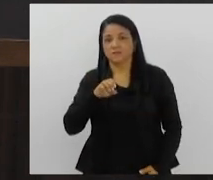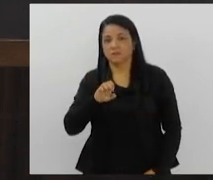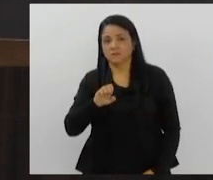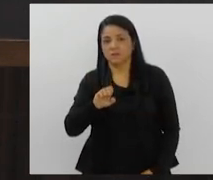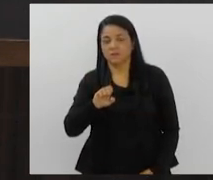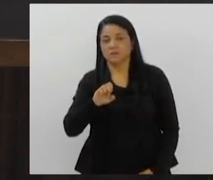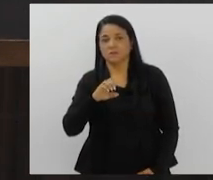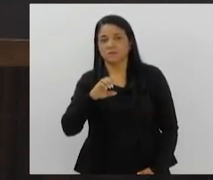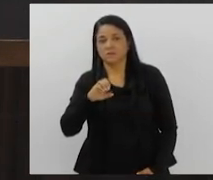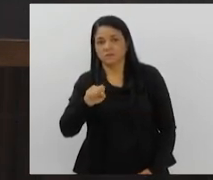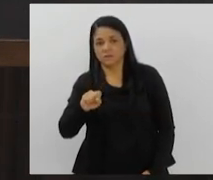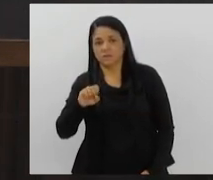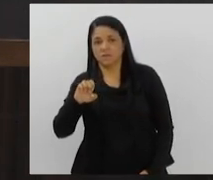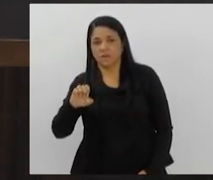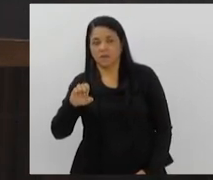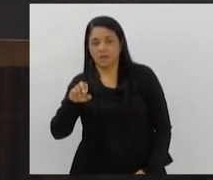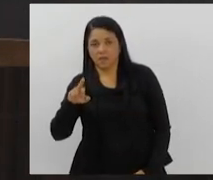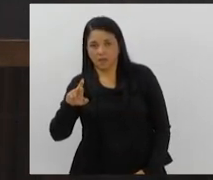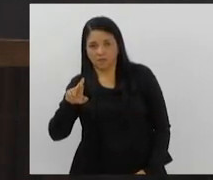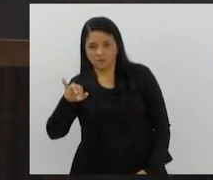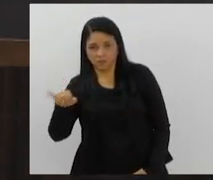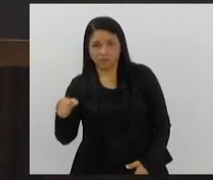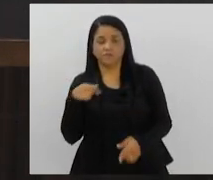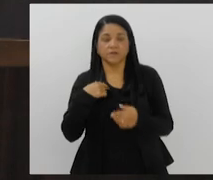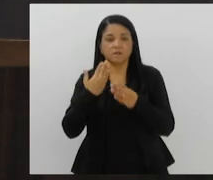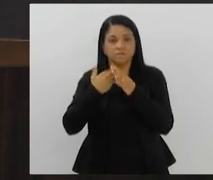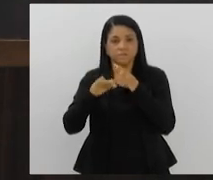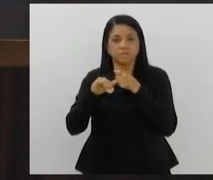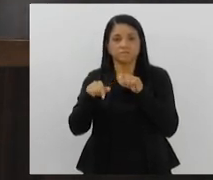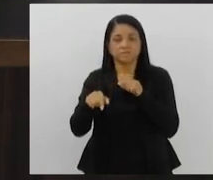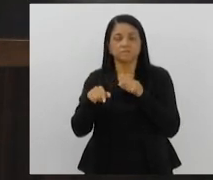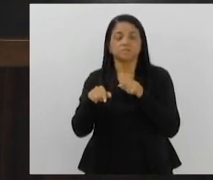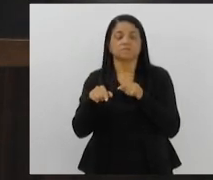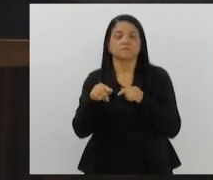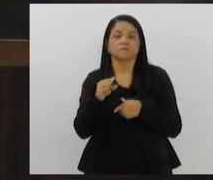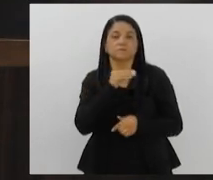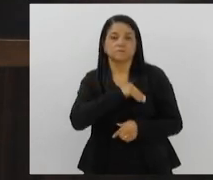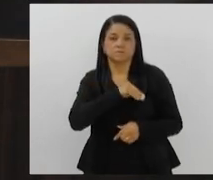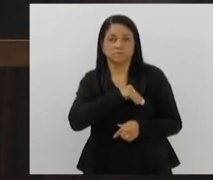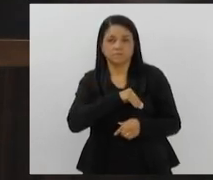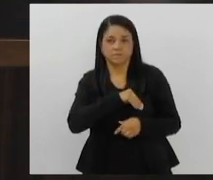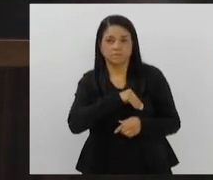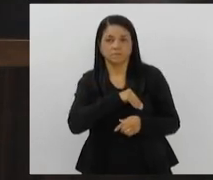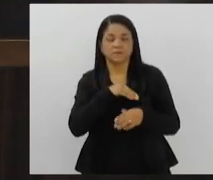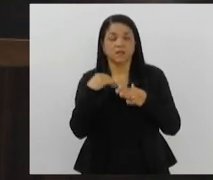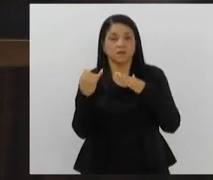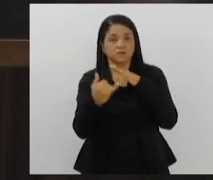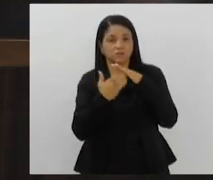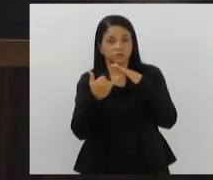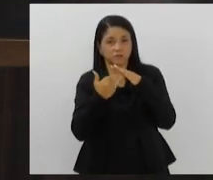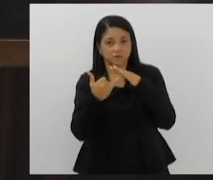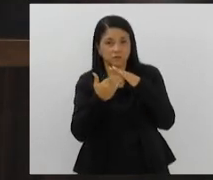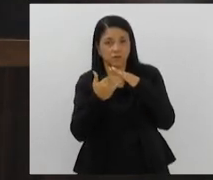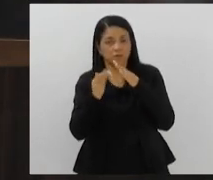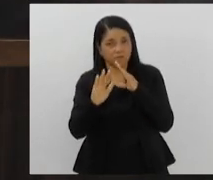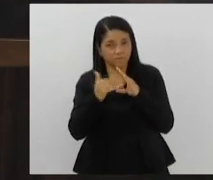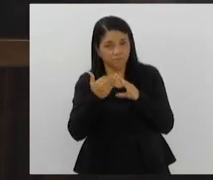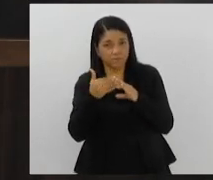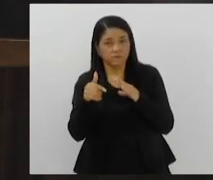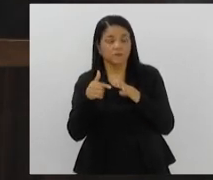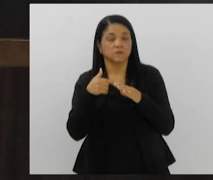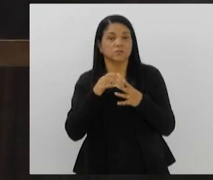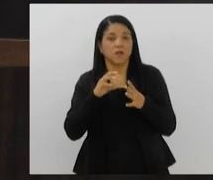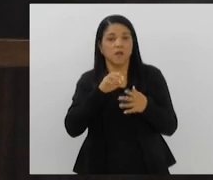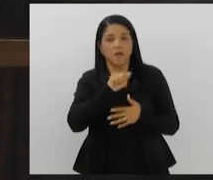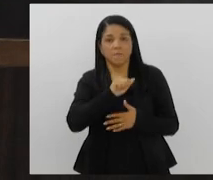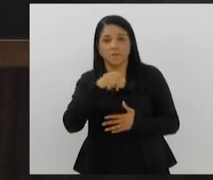ao secretário de Trabalho e Renda, o envio de mensagem dispondo sobre a instituição de aplicativo público de